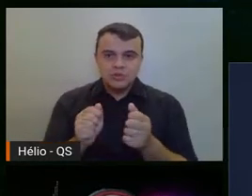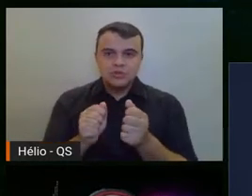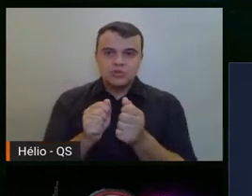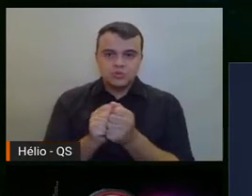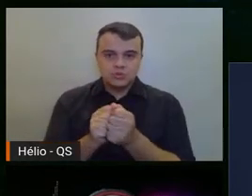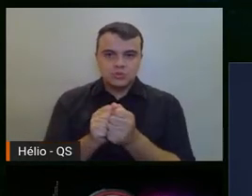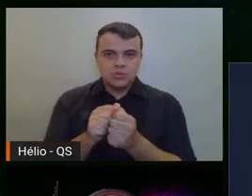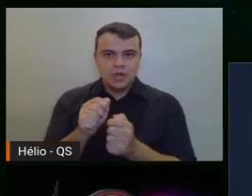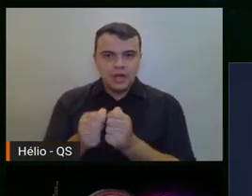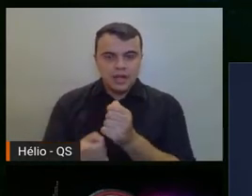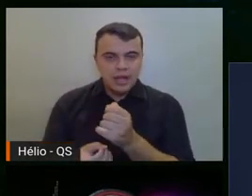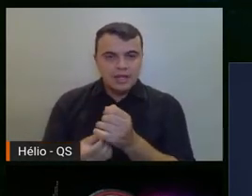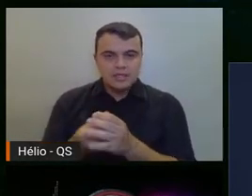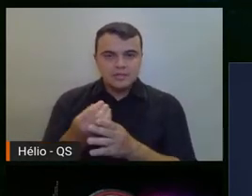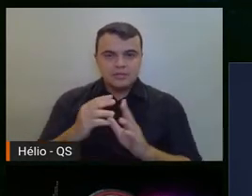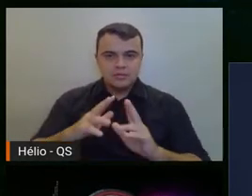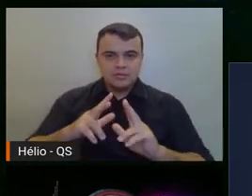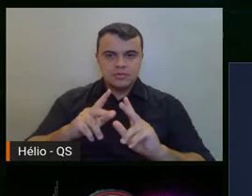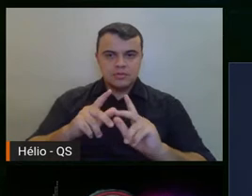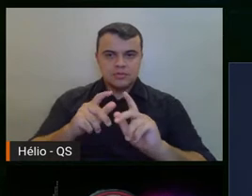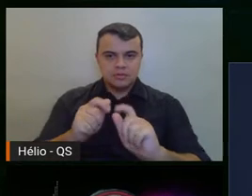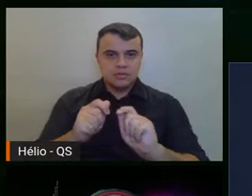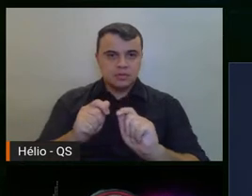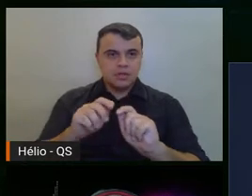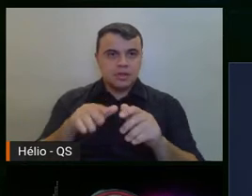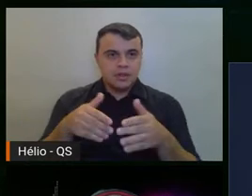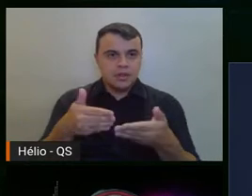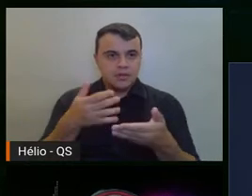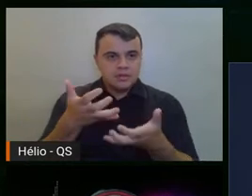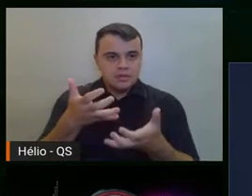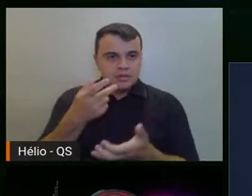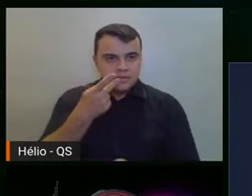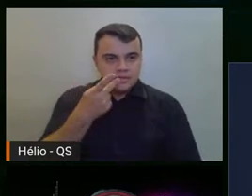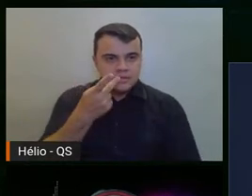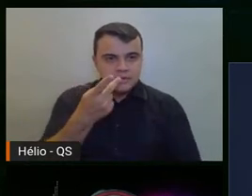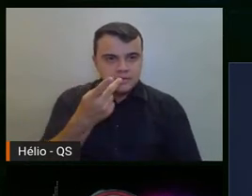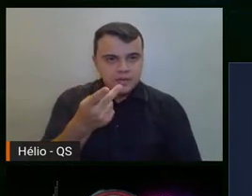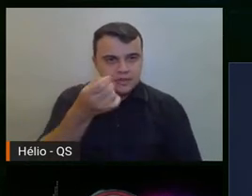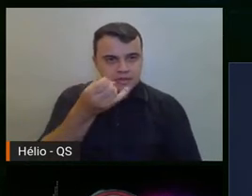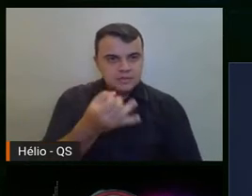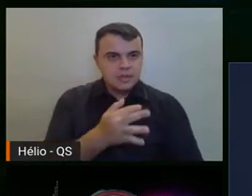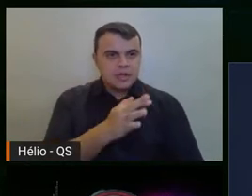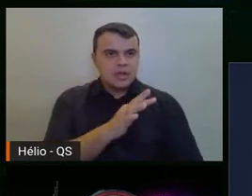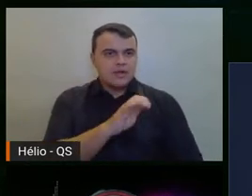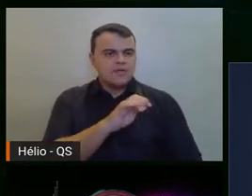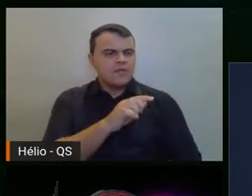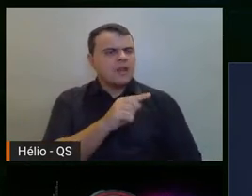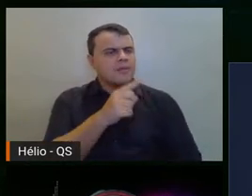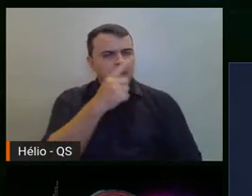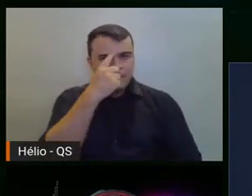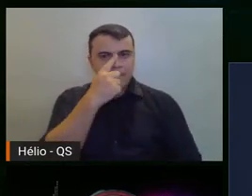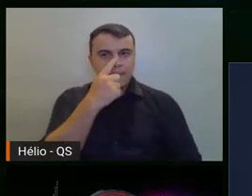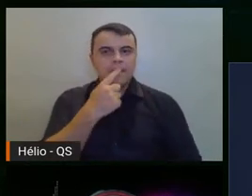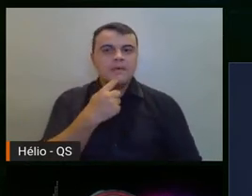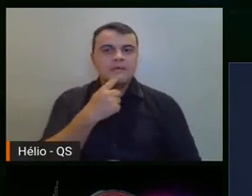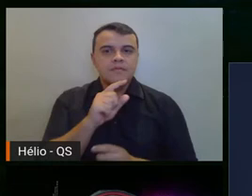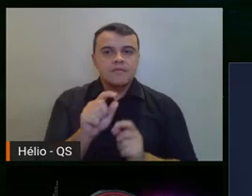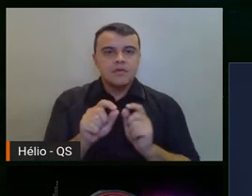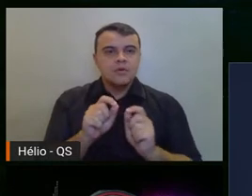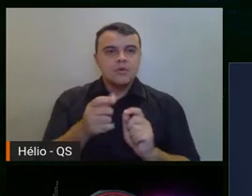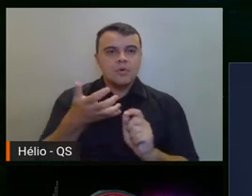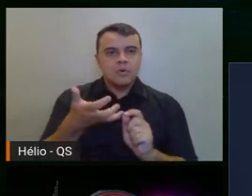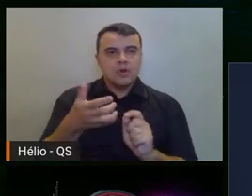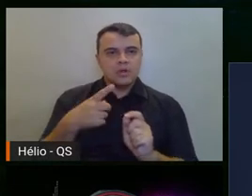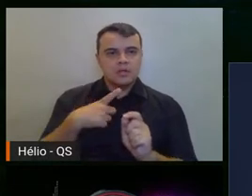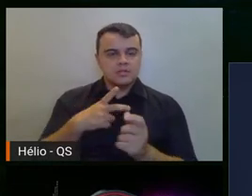na criação dos conteúdos então se você quiser falar um pouco aí Felipão dos perfis né dos experts